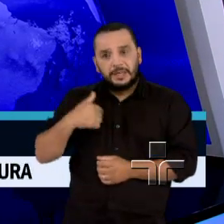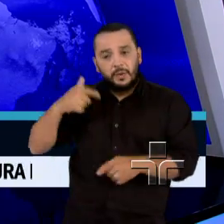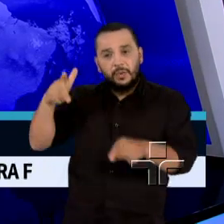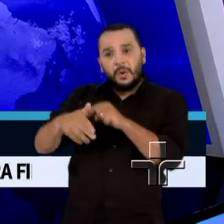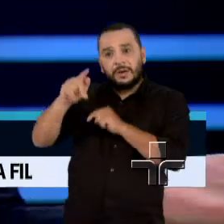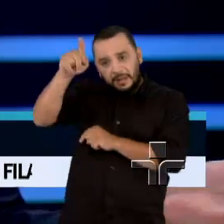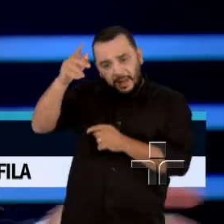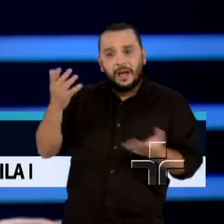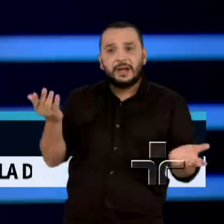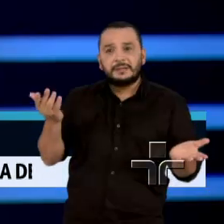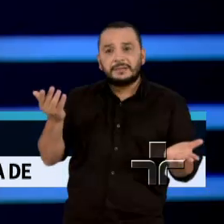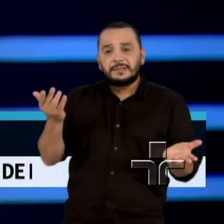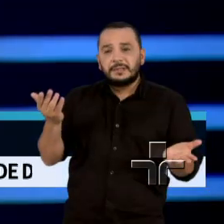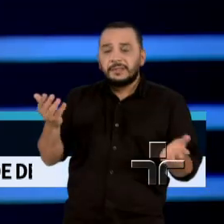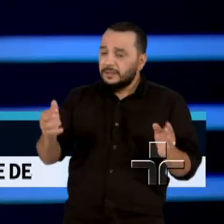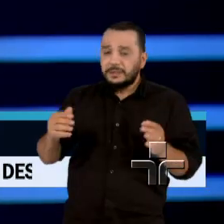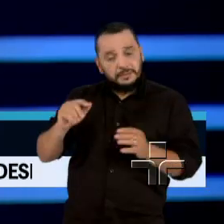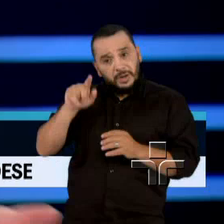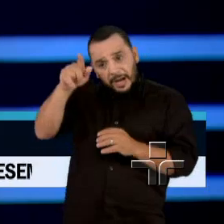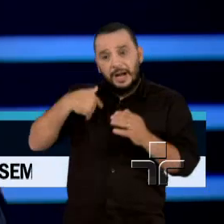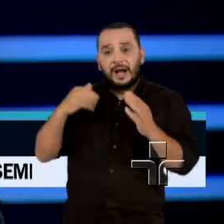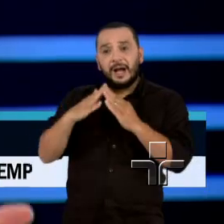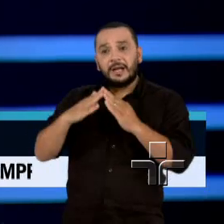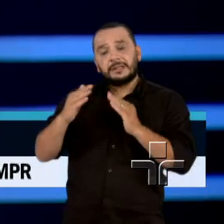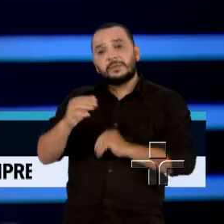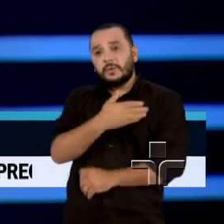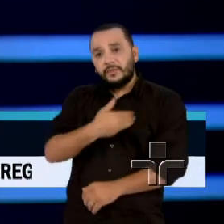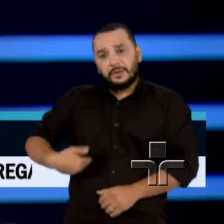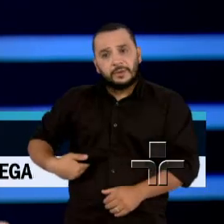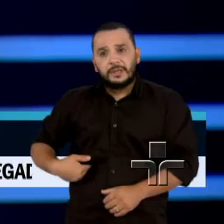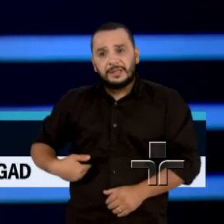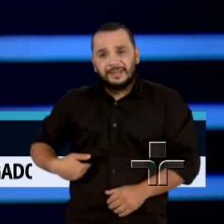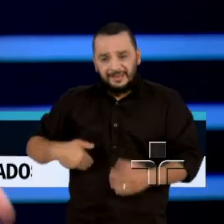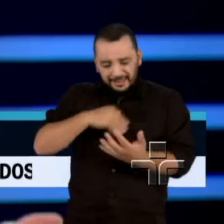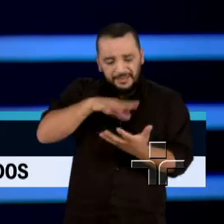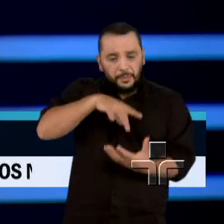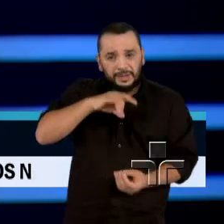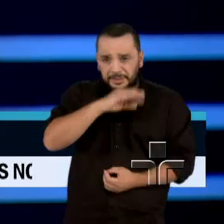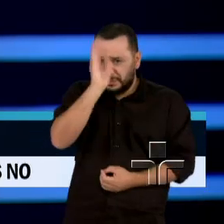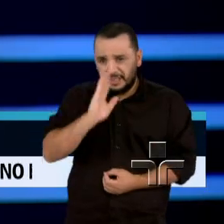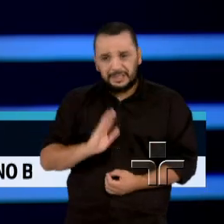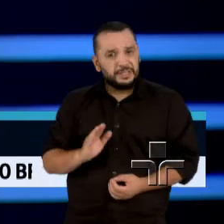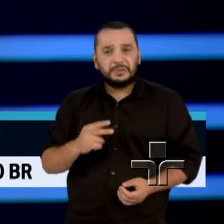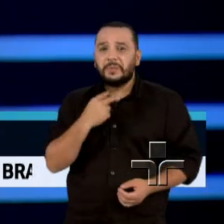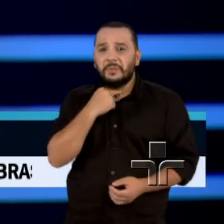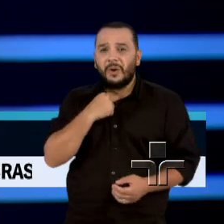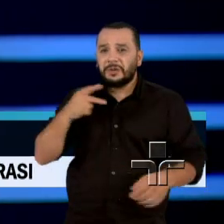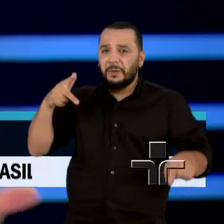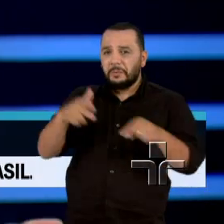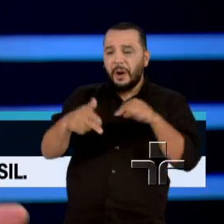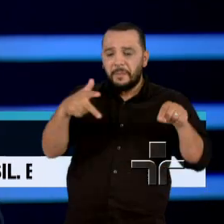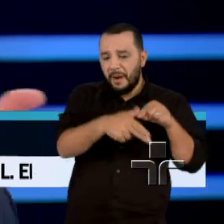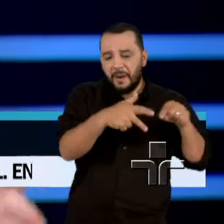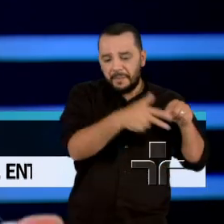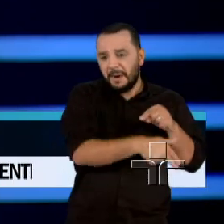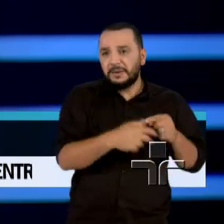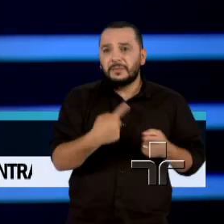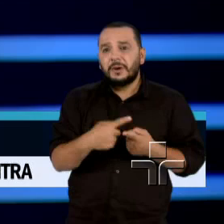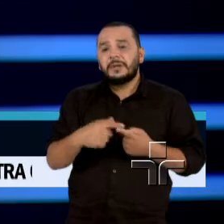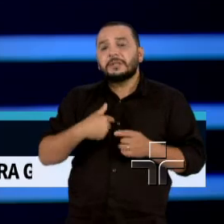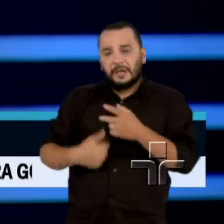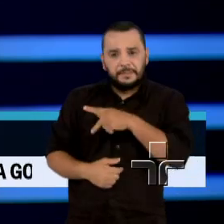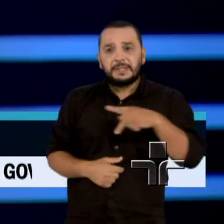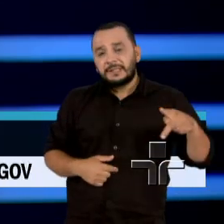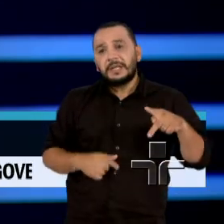palácio, e não a democracia brasileira. Agora, tem um monte de coisa para cortar. A presidência da República usou, nesses primeiros 6 meses,